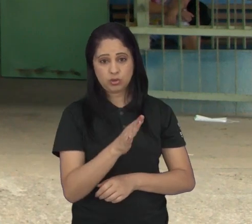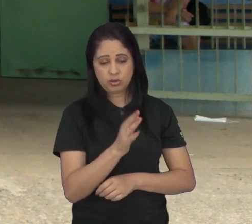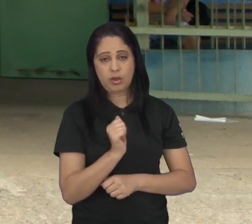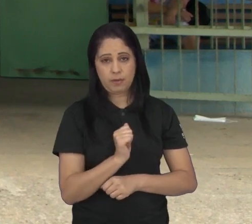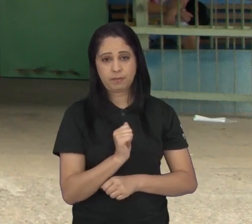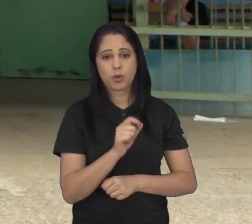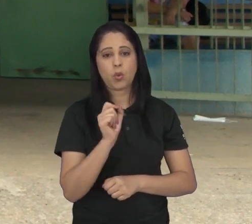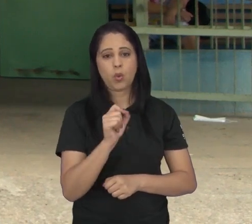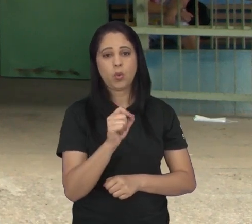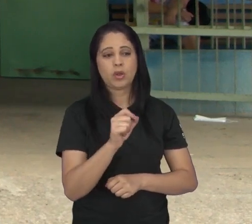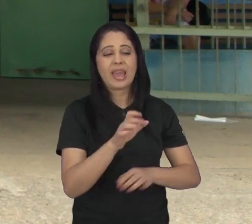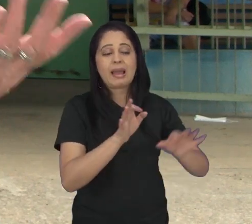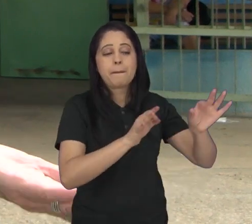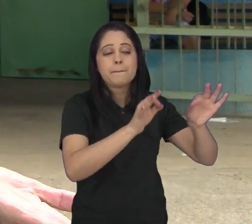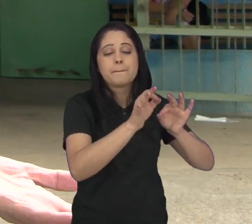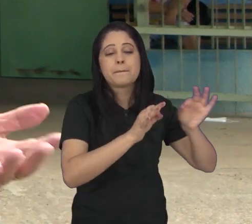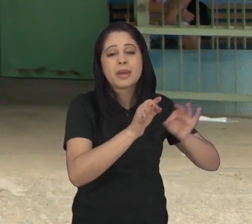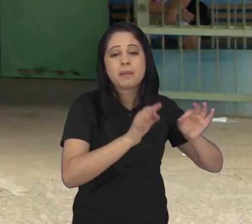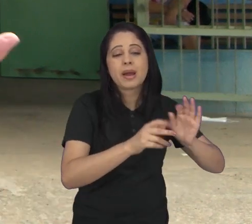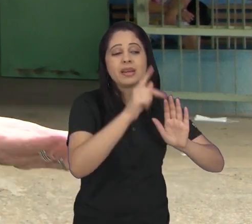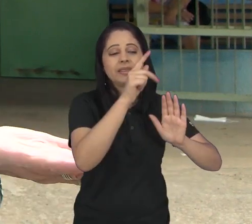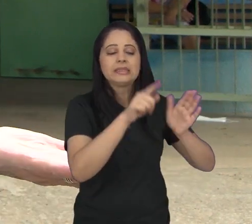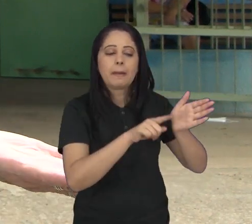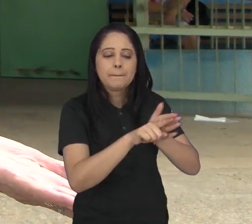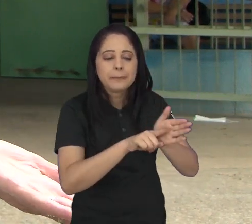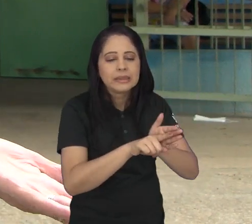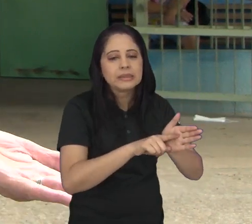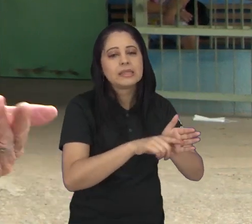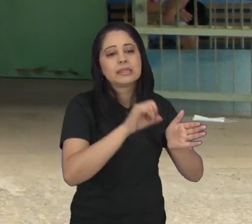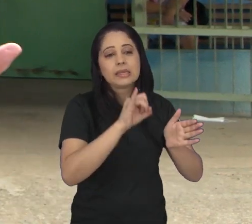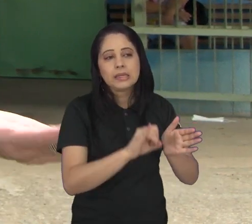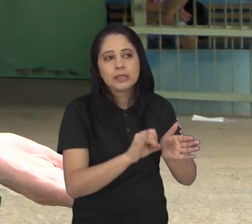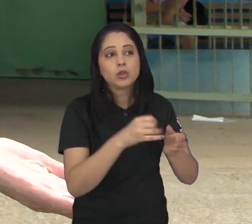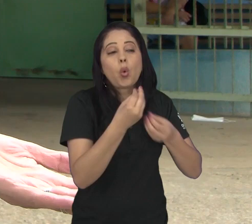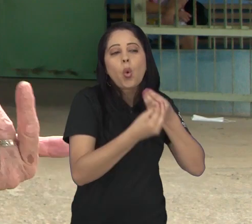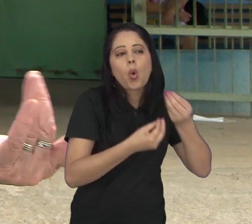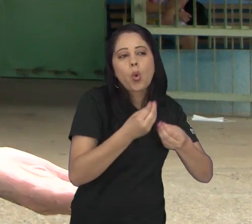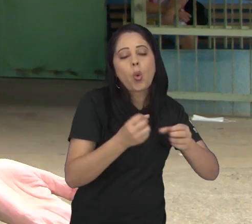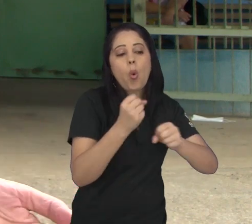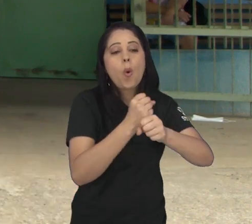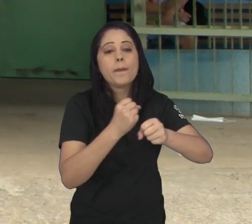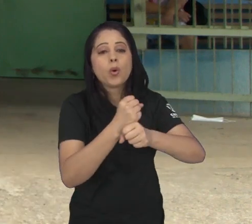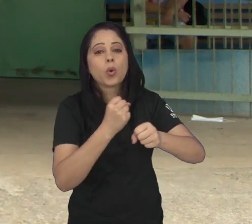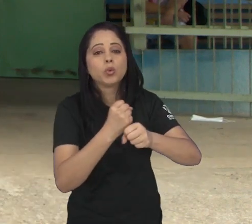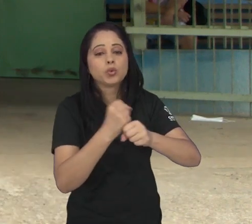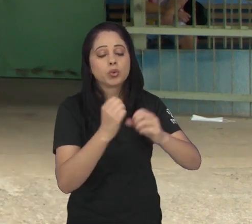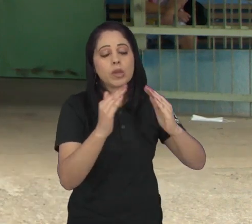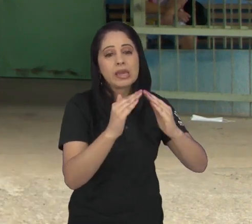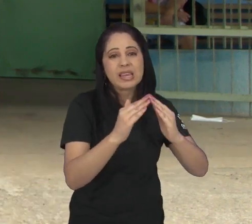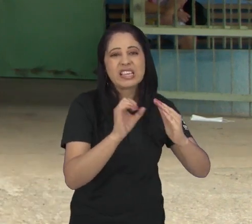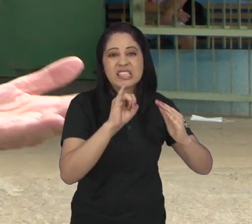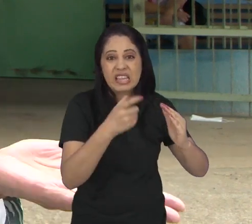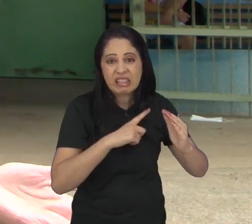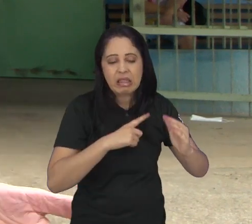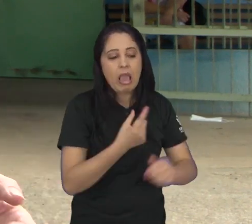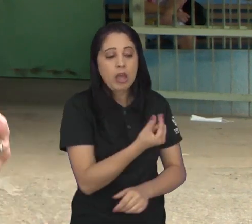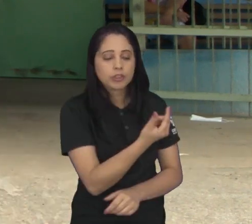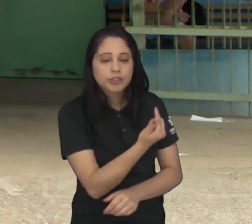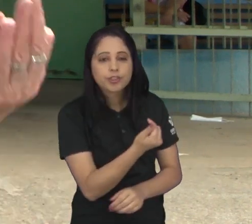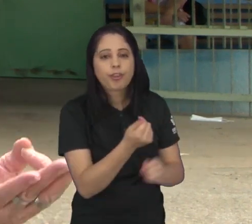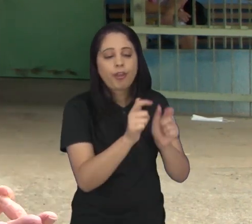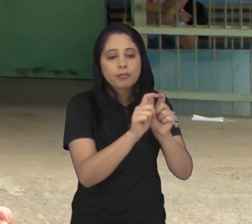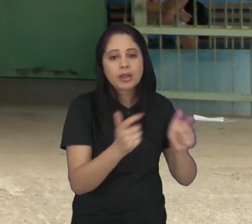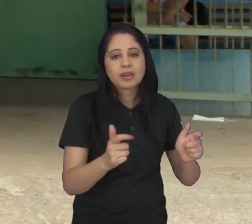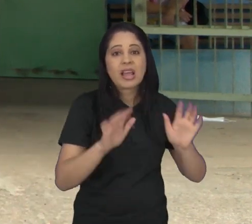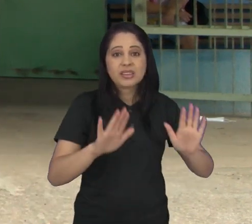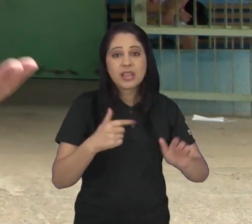o projeto estudando a viabilidade Econômica Então vem aqui para